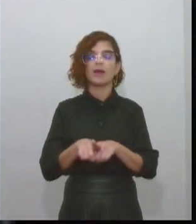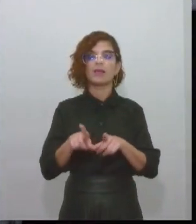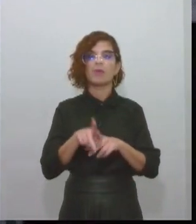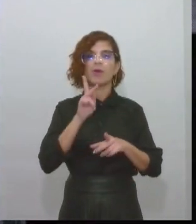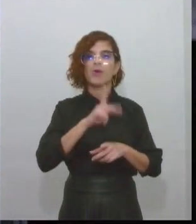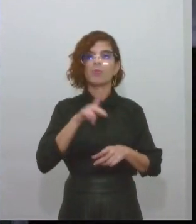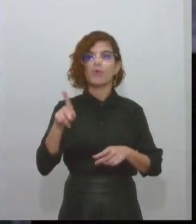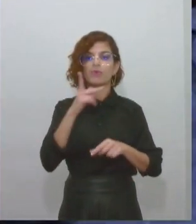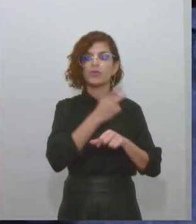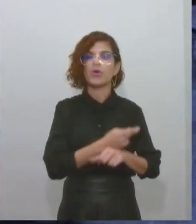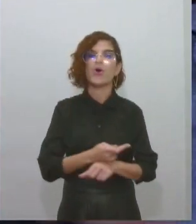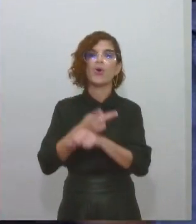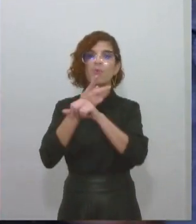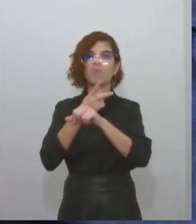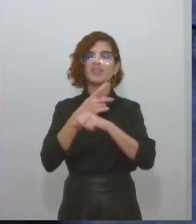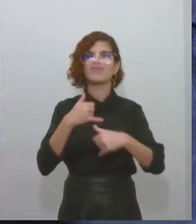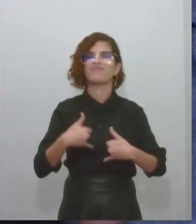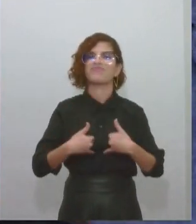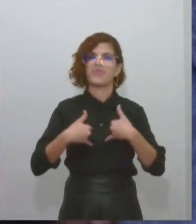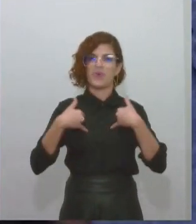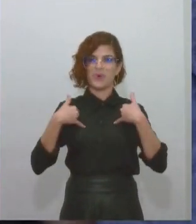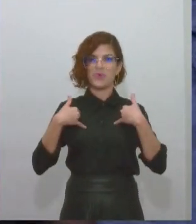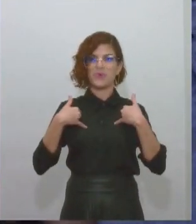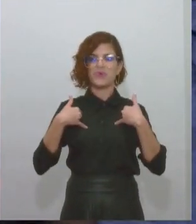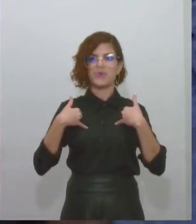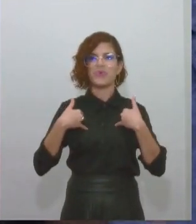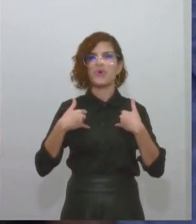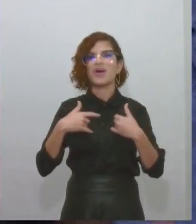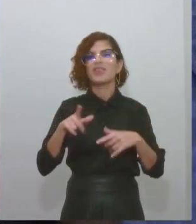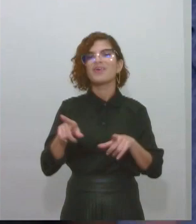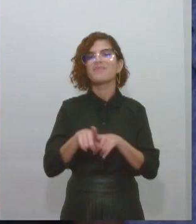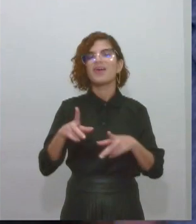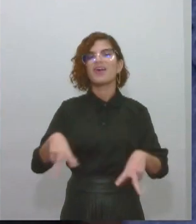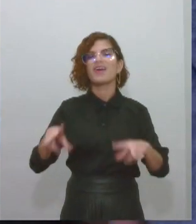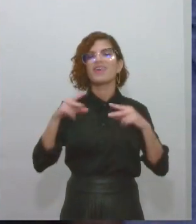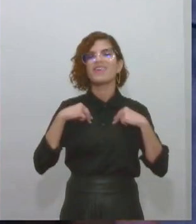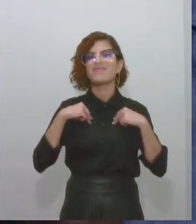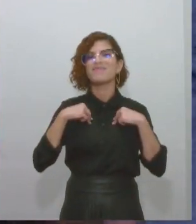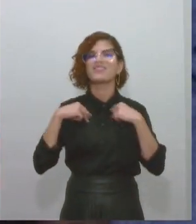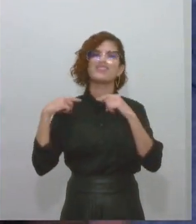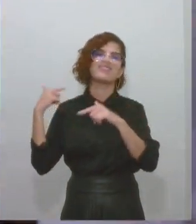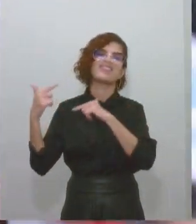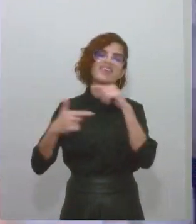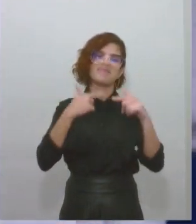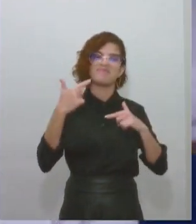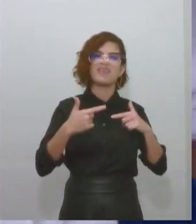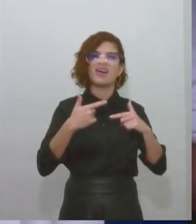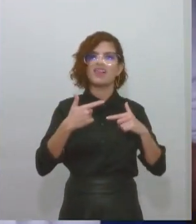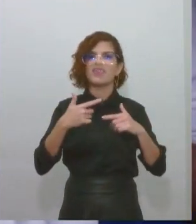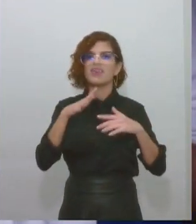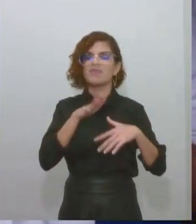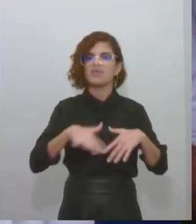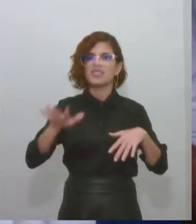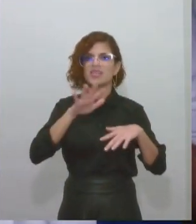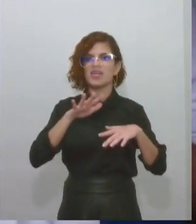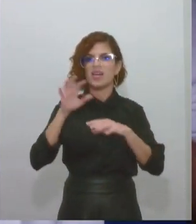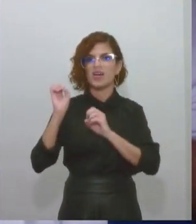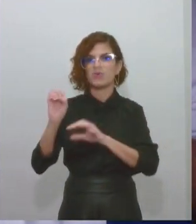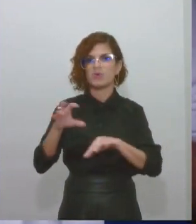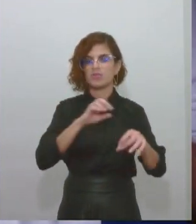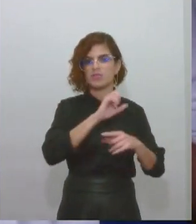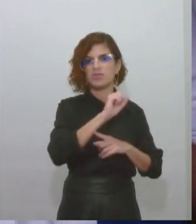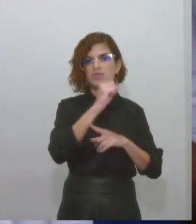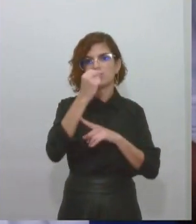e reconhecimento pelo trabalho realizado para a melhoria do ensino público de Sergipe. É orgulho demais da